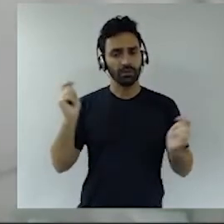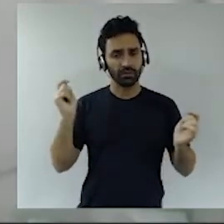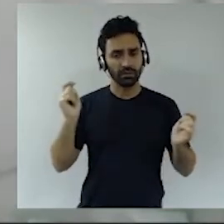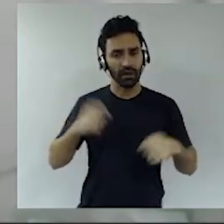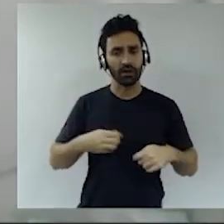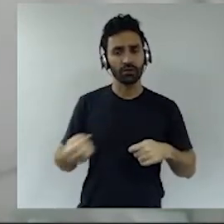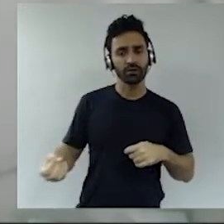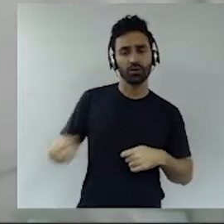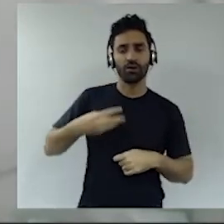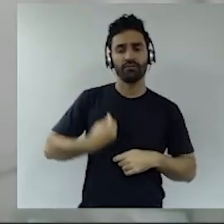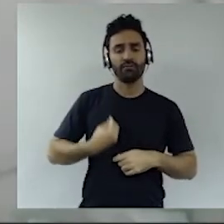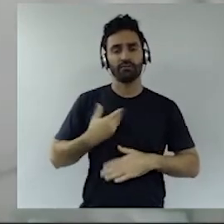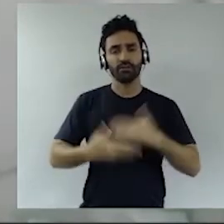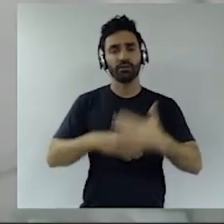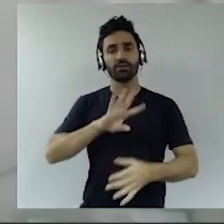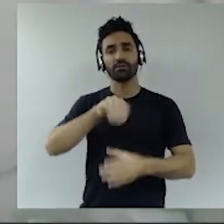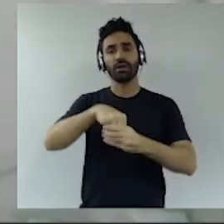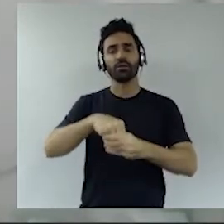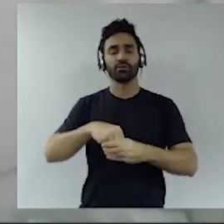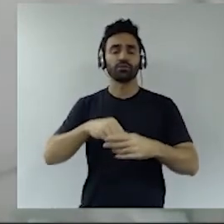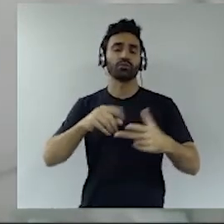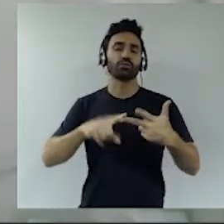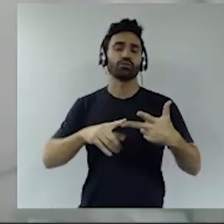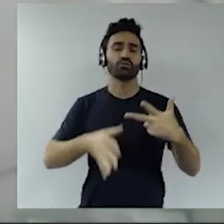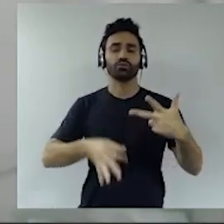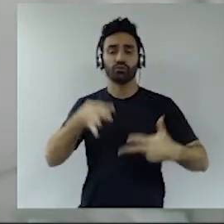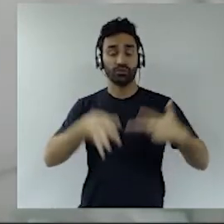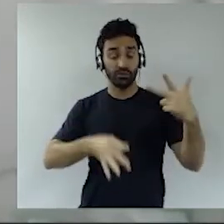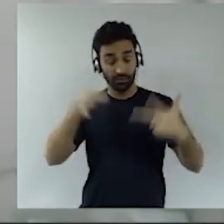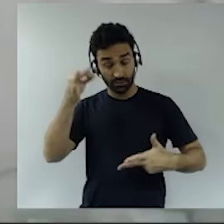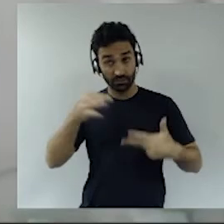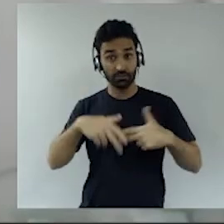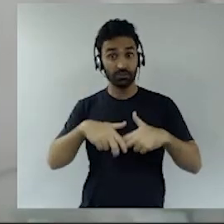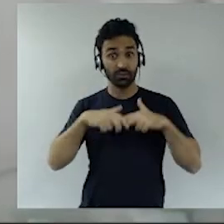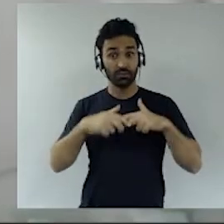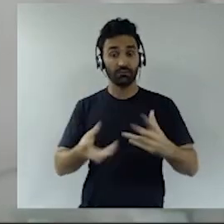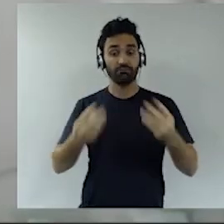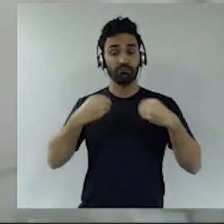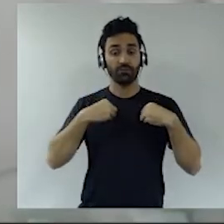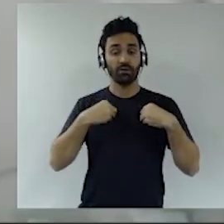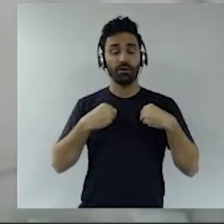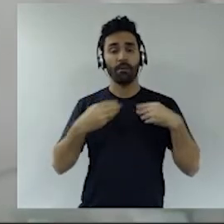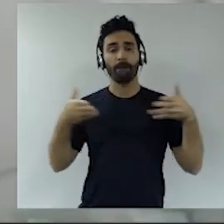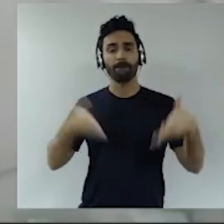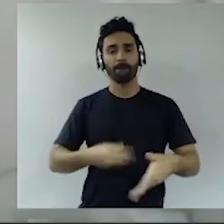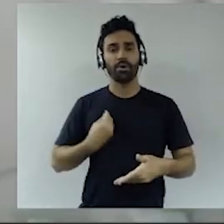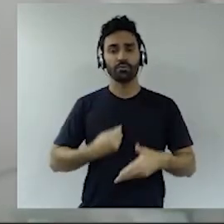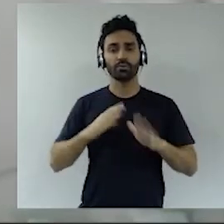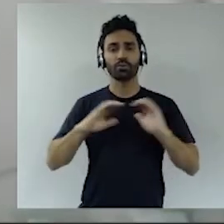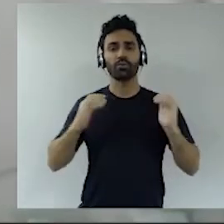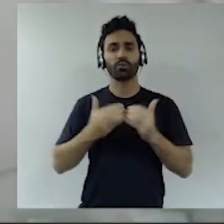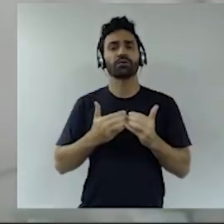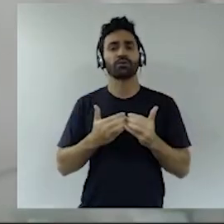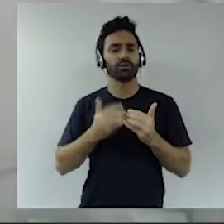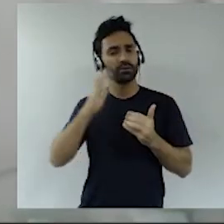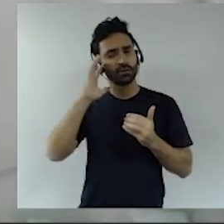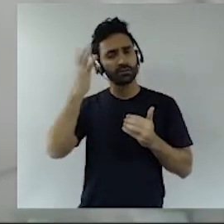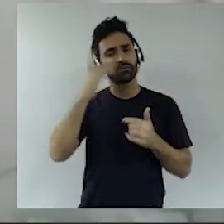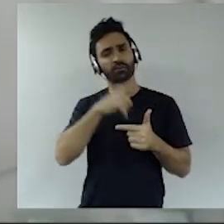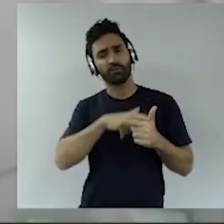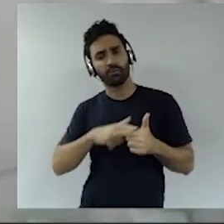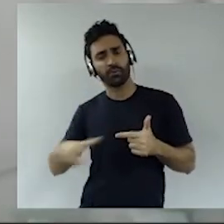novo olhar dentro do Poder Judiciário, na medida em que traz a participação da comunidade na resolução dos